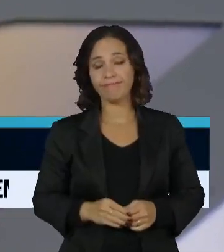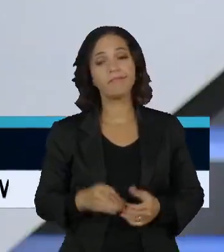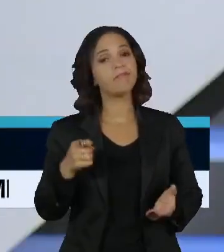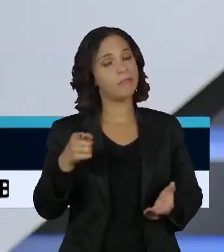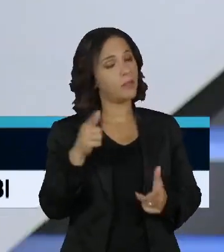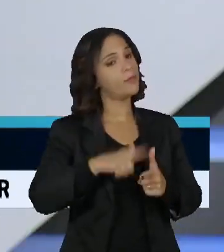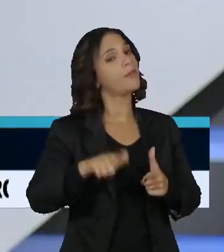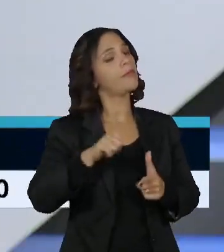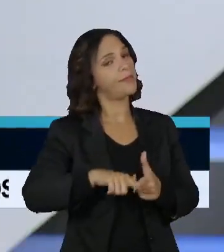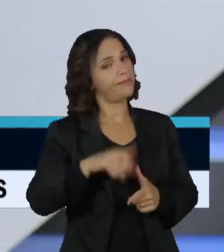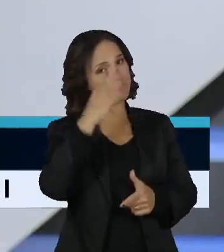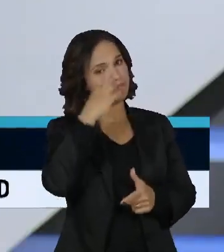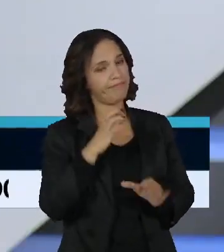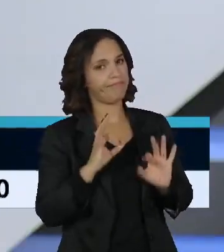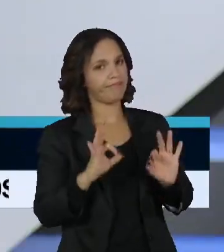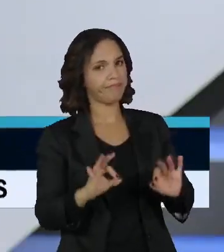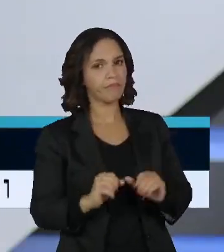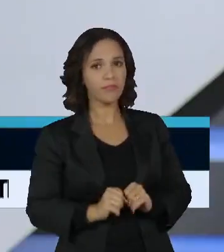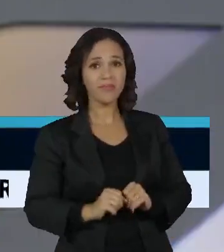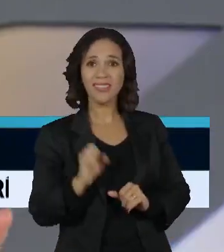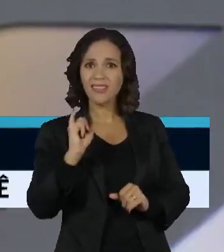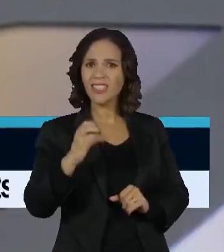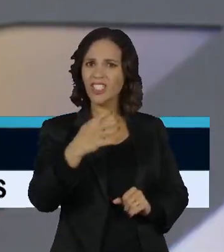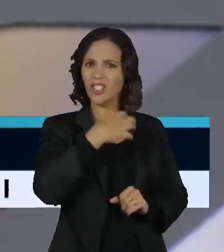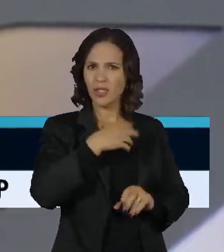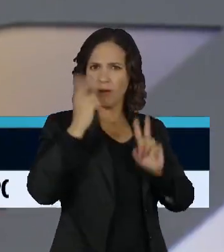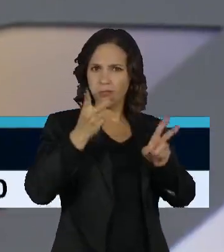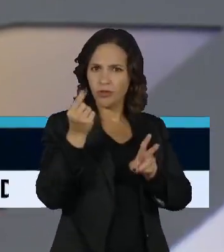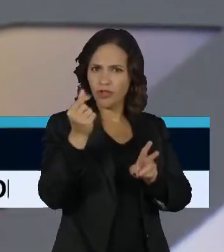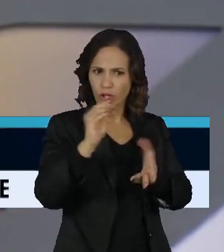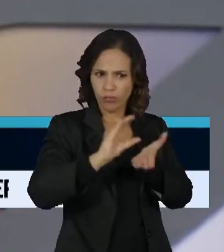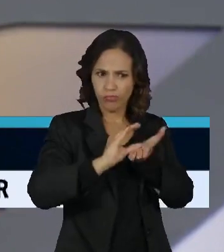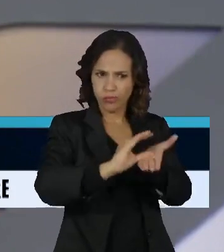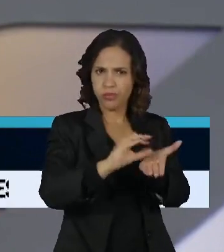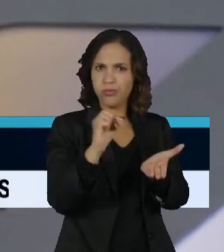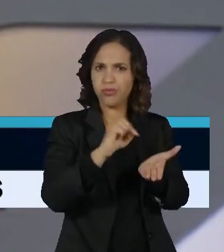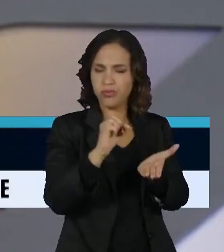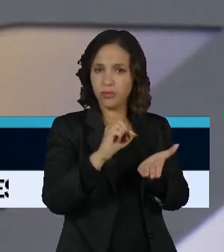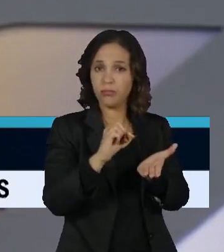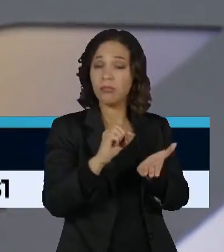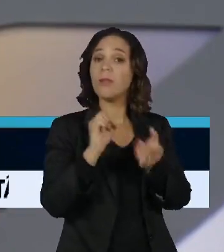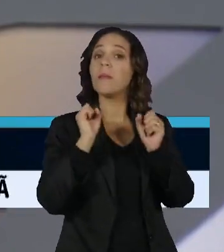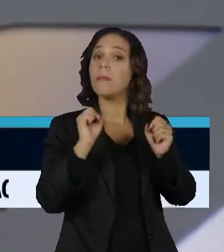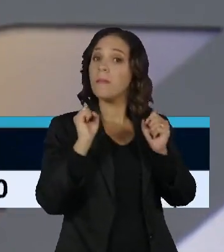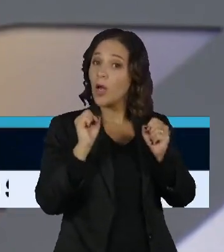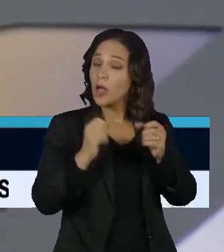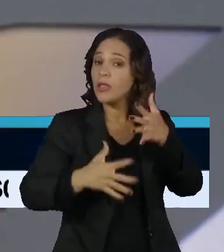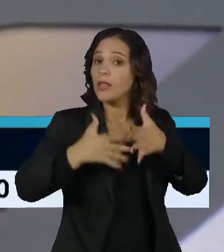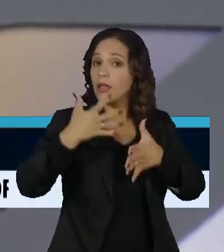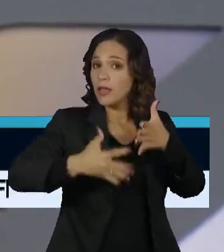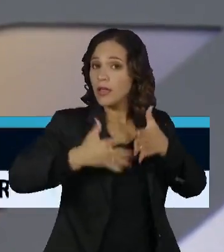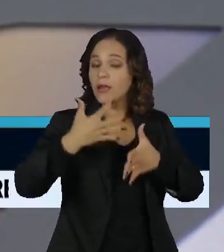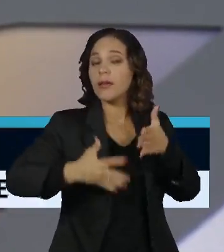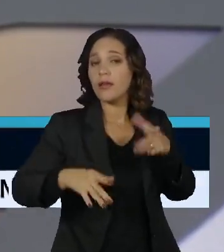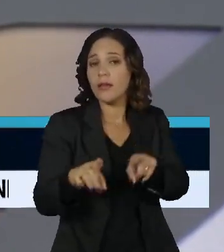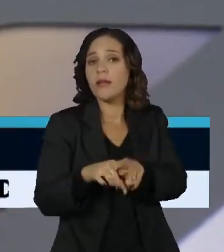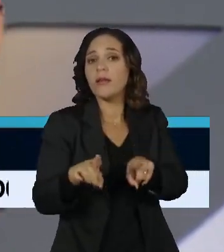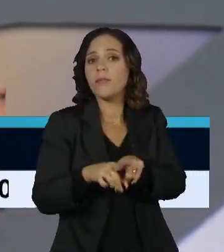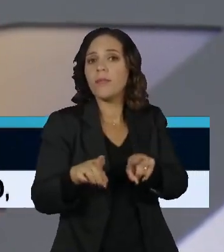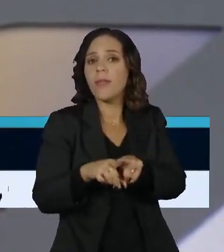muito problemático. Permanecer com essa receita pode comprometer, inclusive,